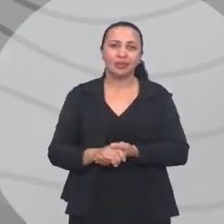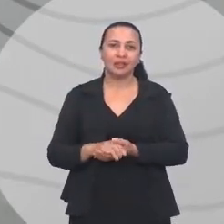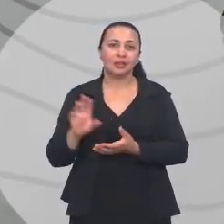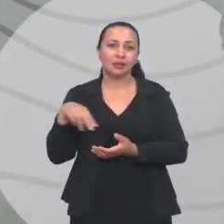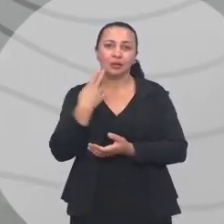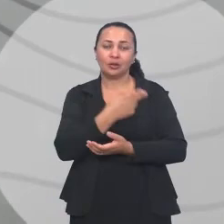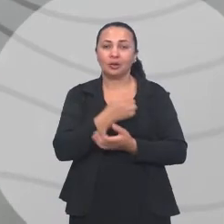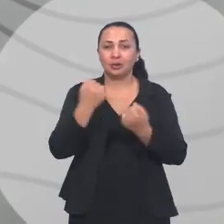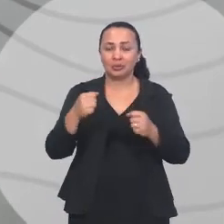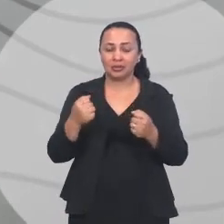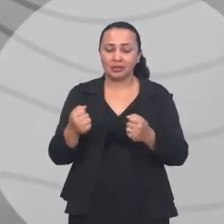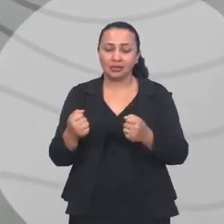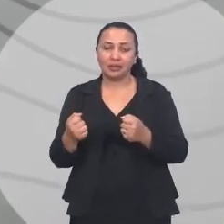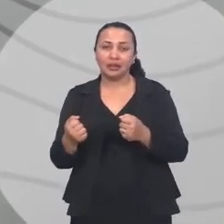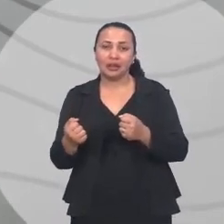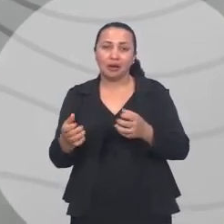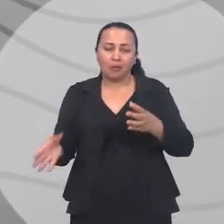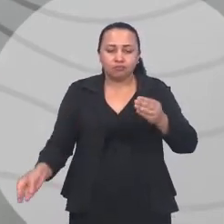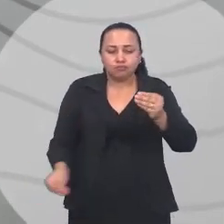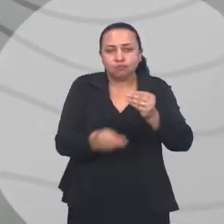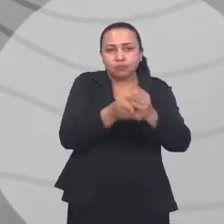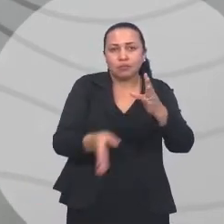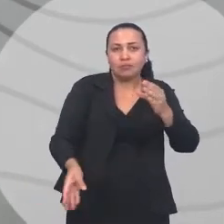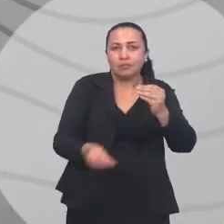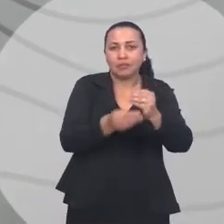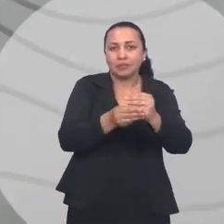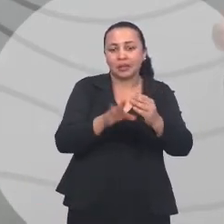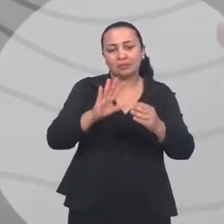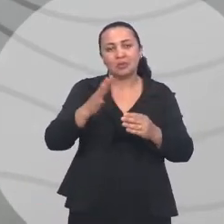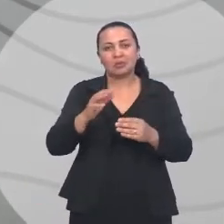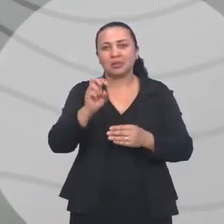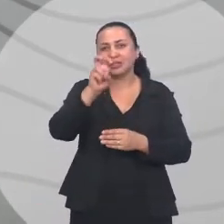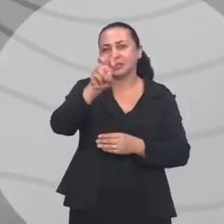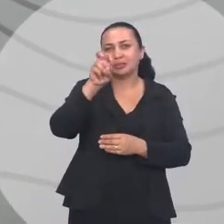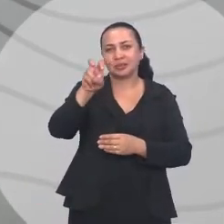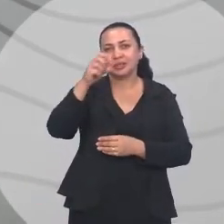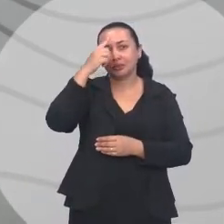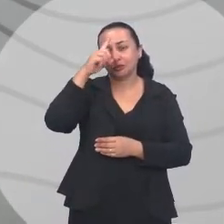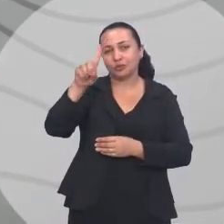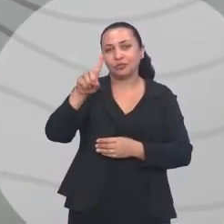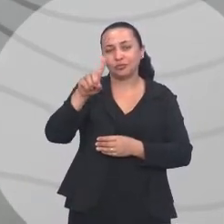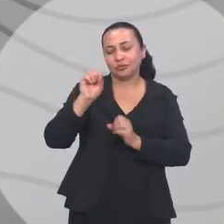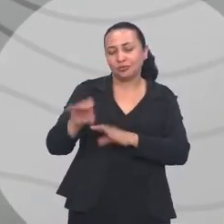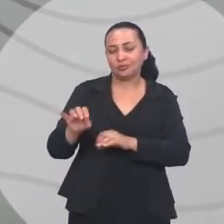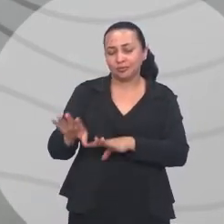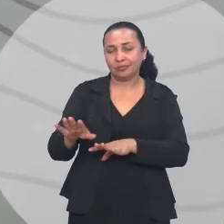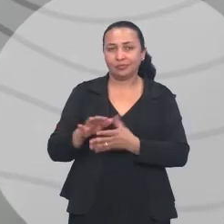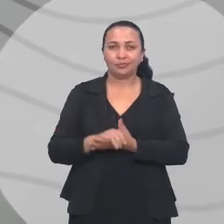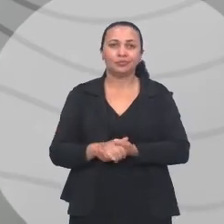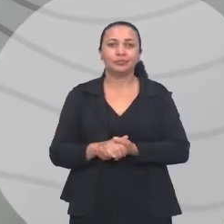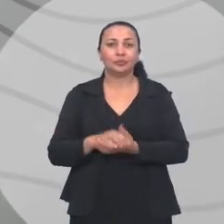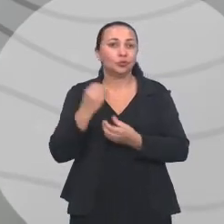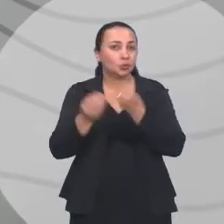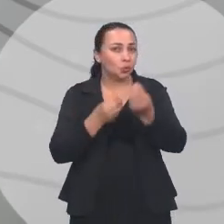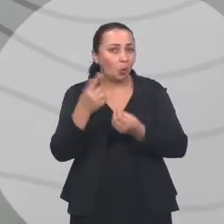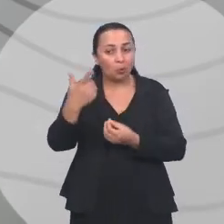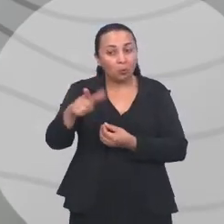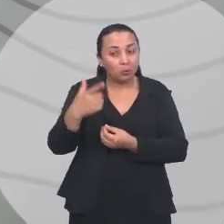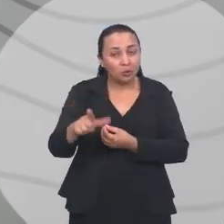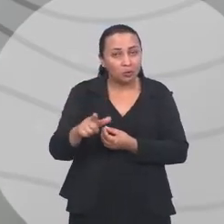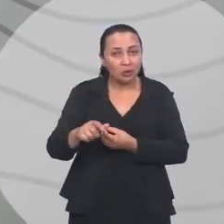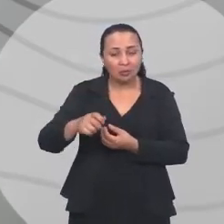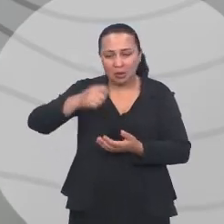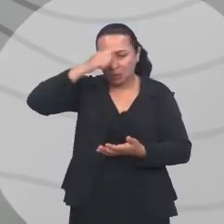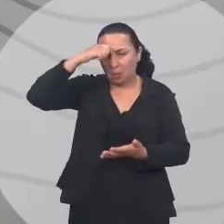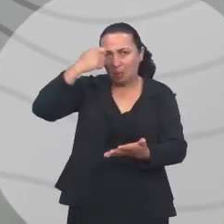letivos a compor complementar com mais um mínimo 55 dias letivos como não